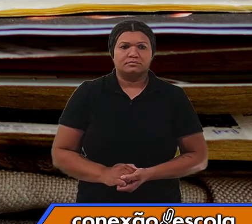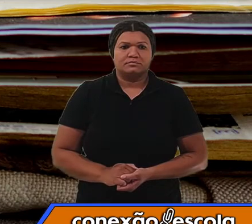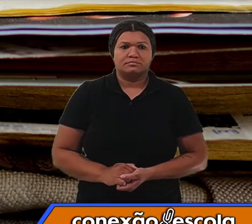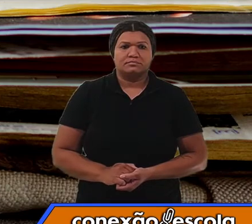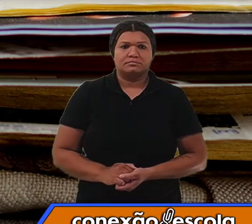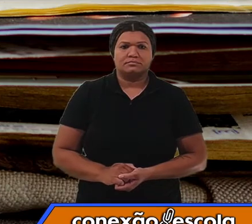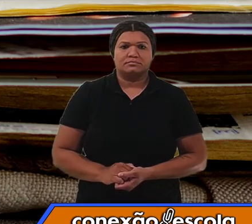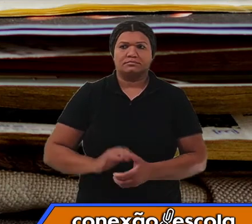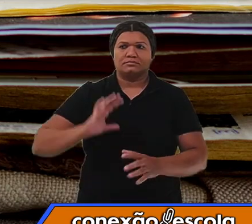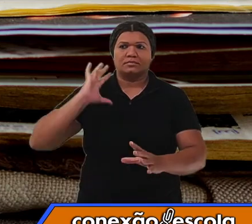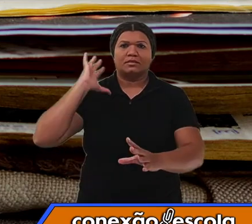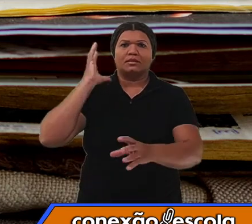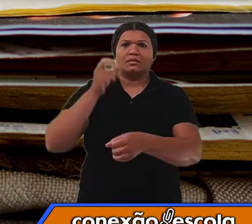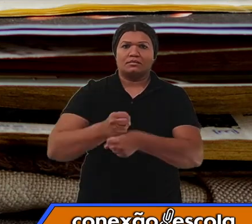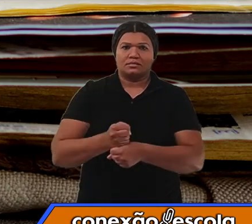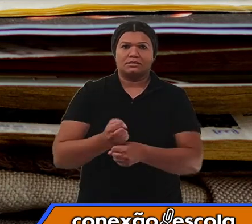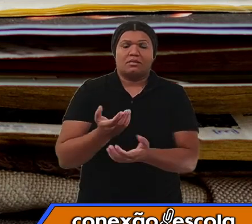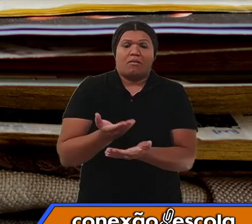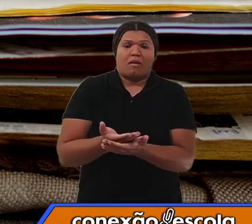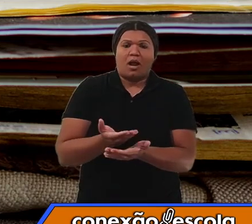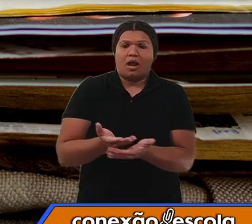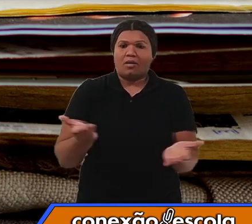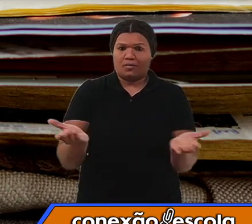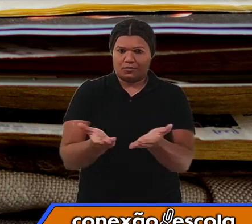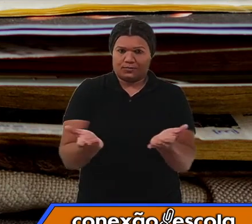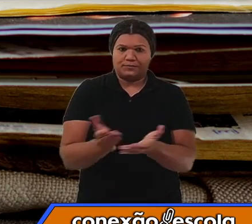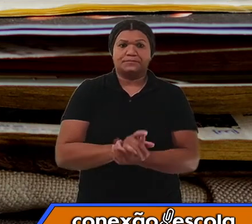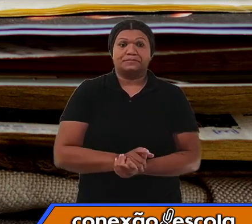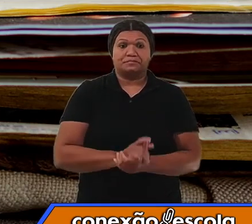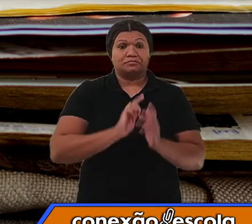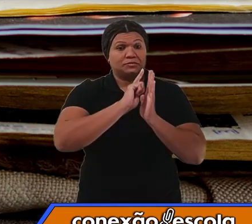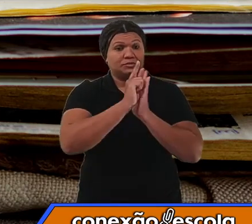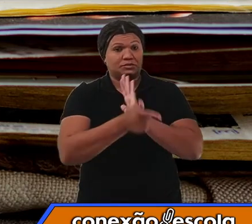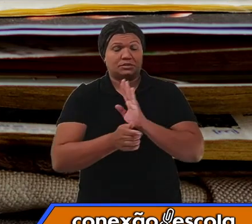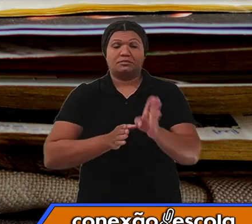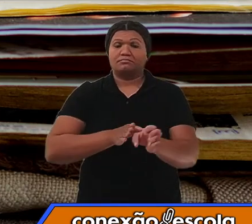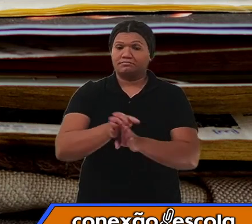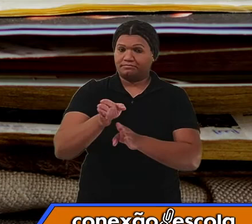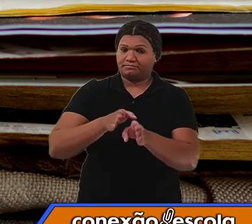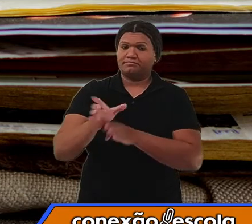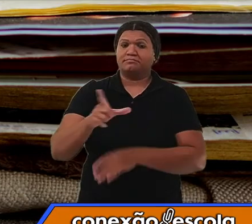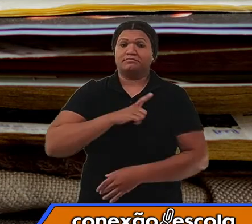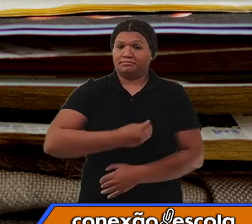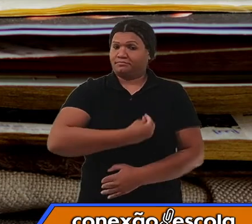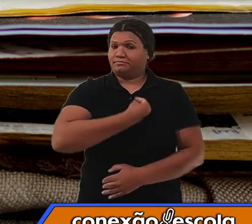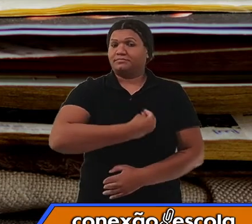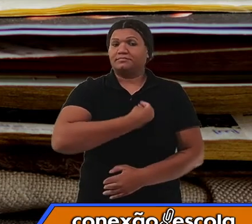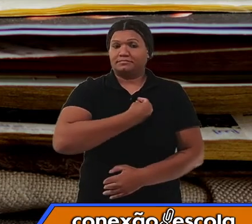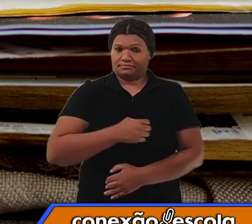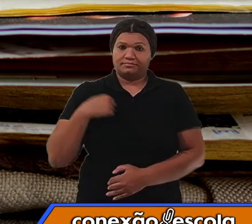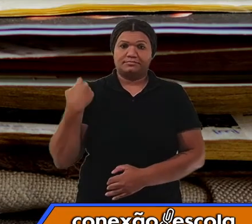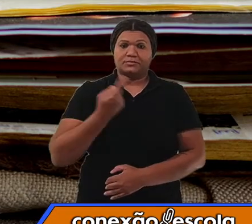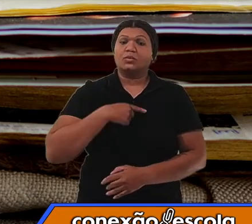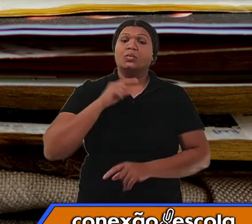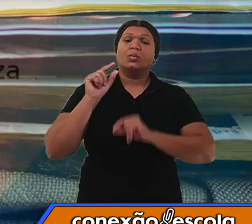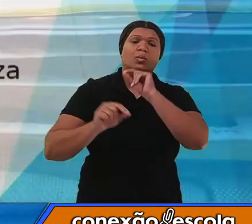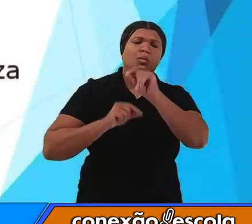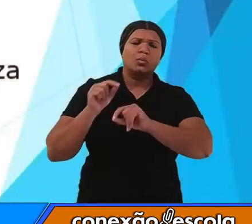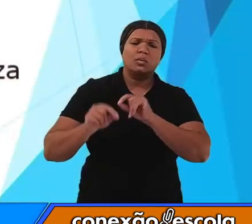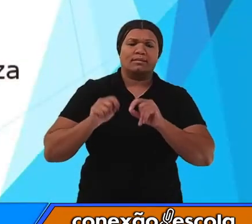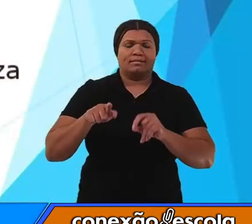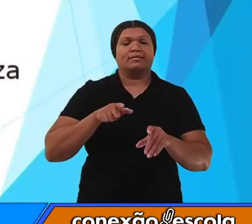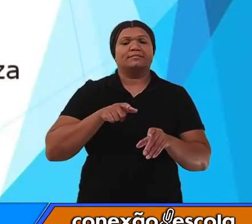Revisão da aula de hoje. Os gêneros instrucionais estão presentes no cotidiano para informar